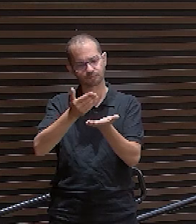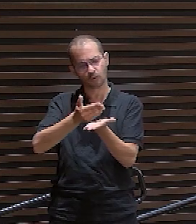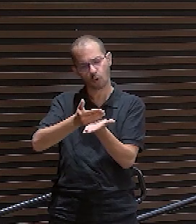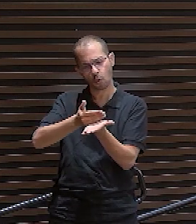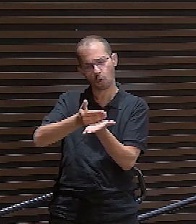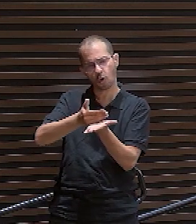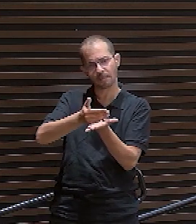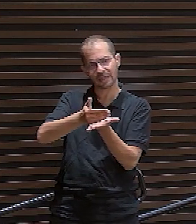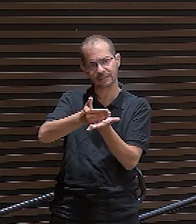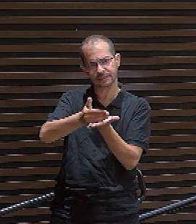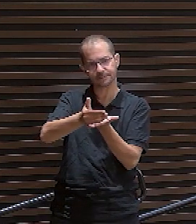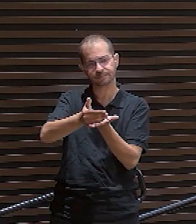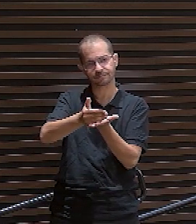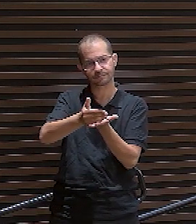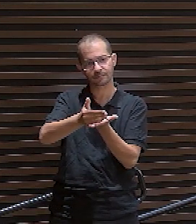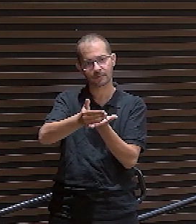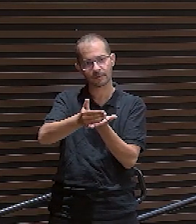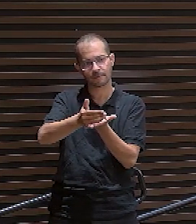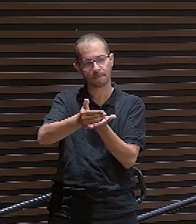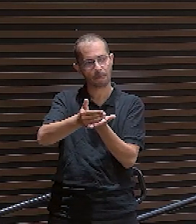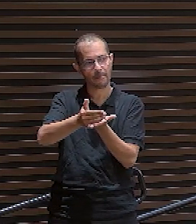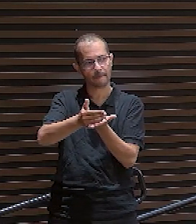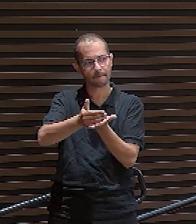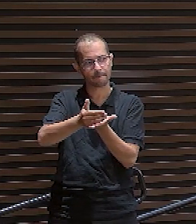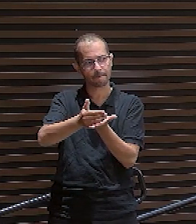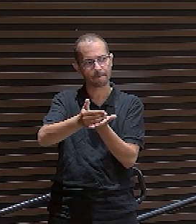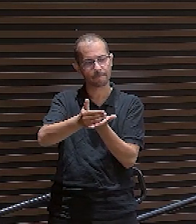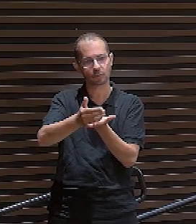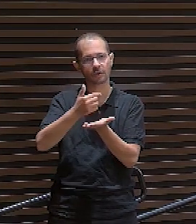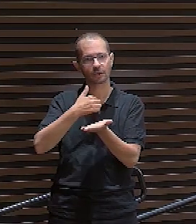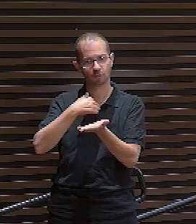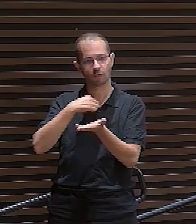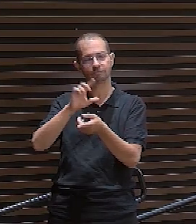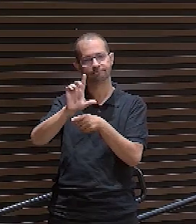começa quando eu saio daqui,